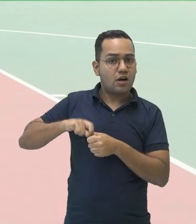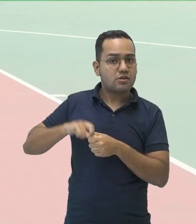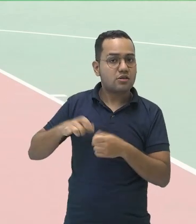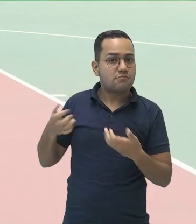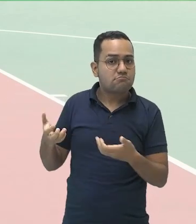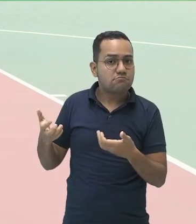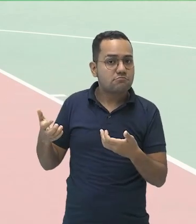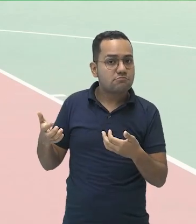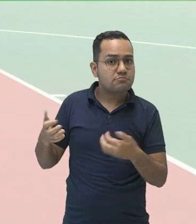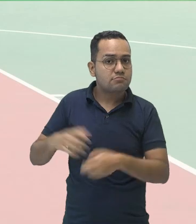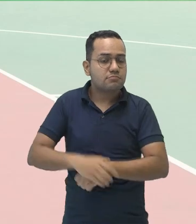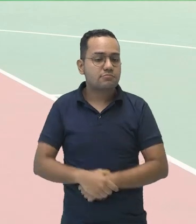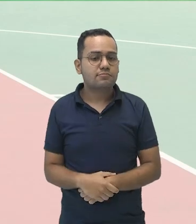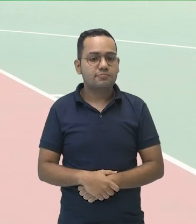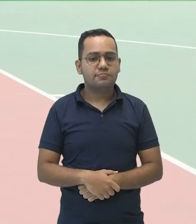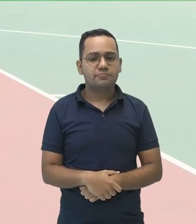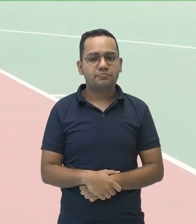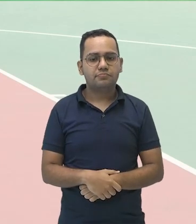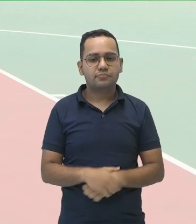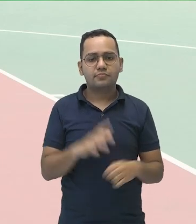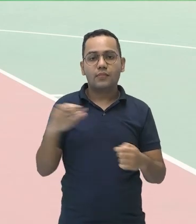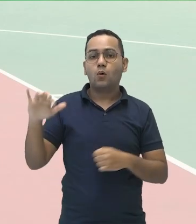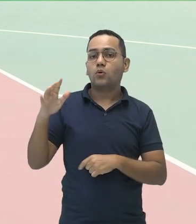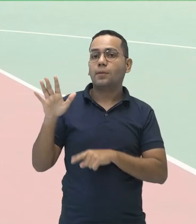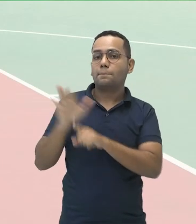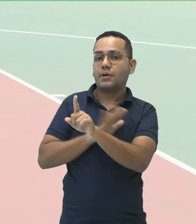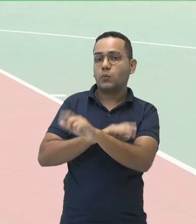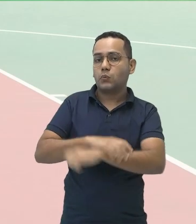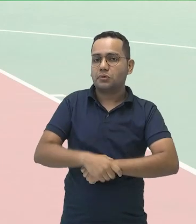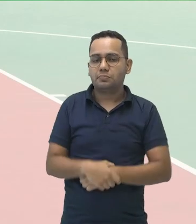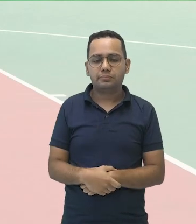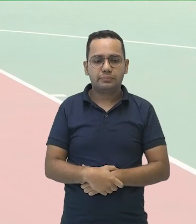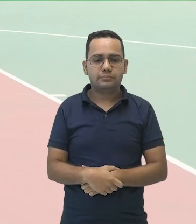Vocês sabem o que fazer? Outra pergunta.